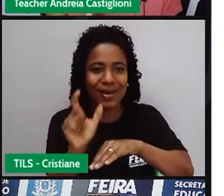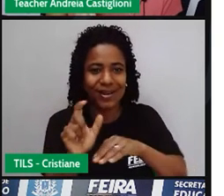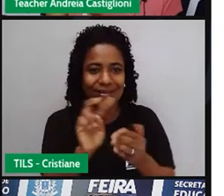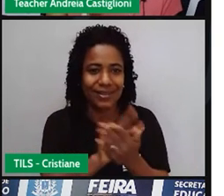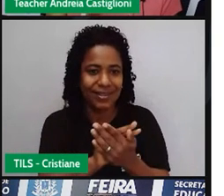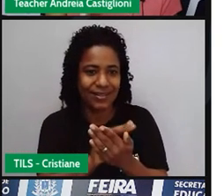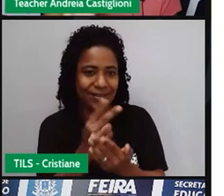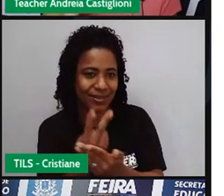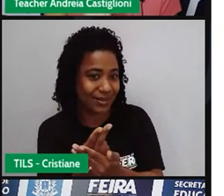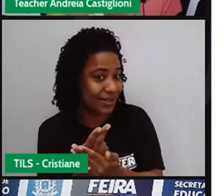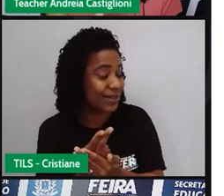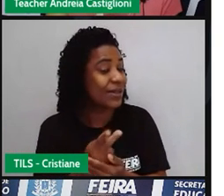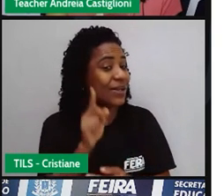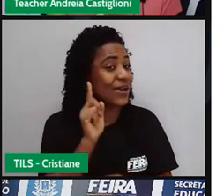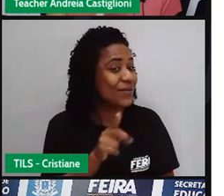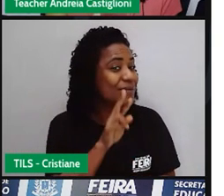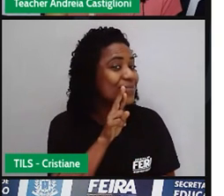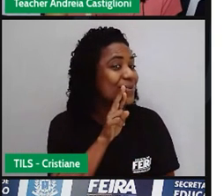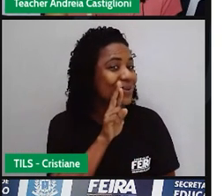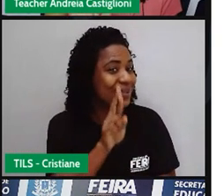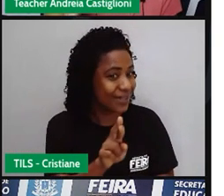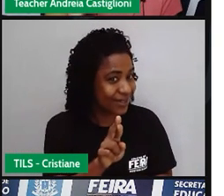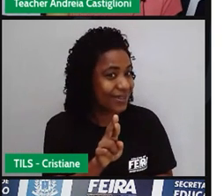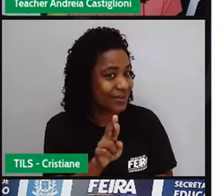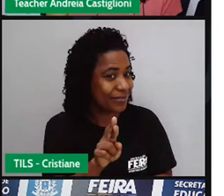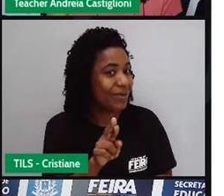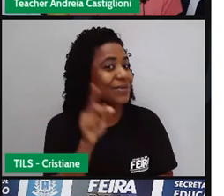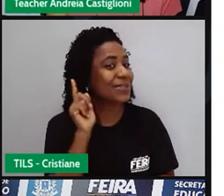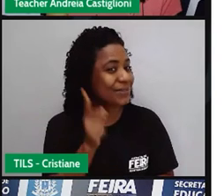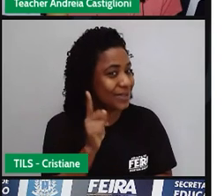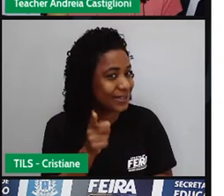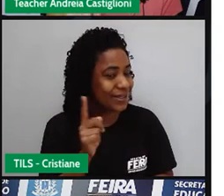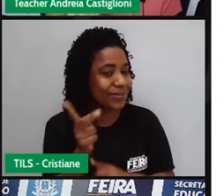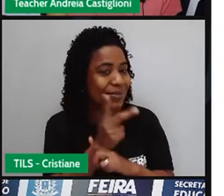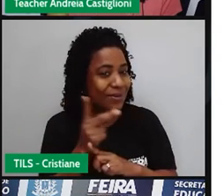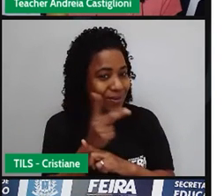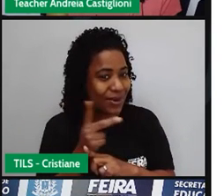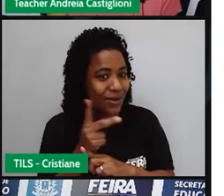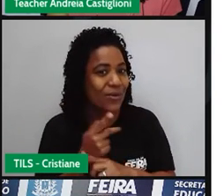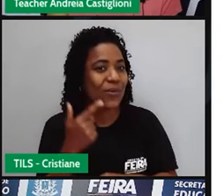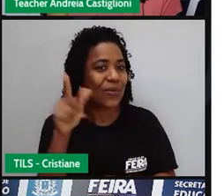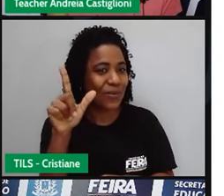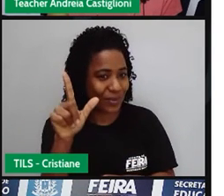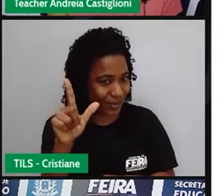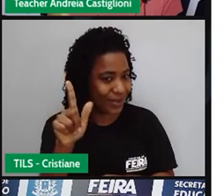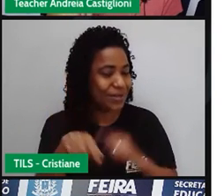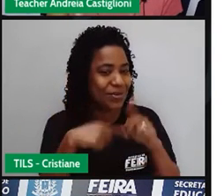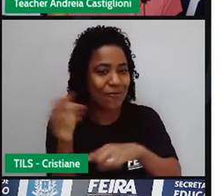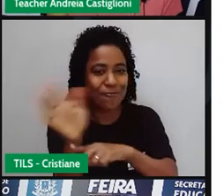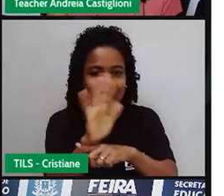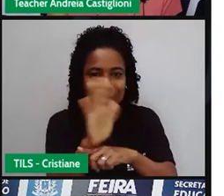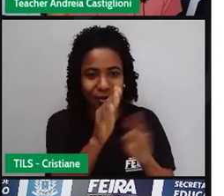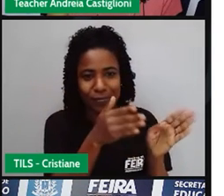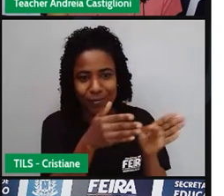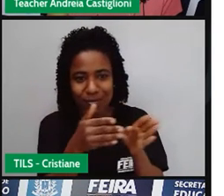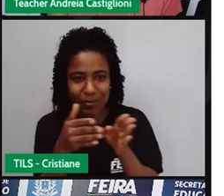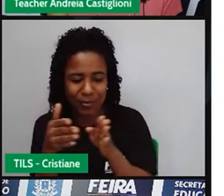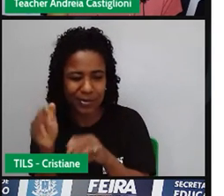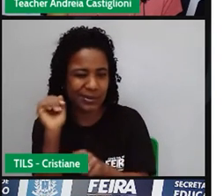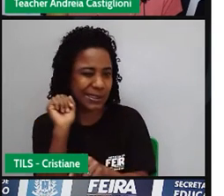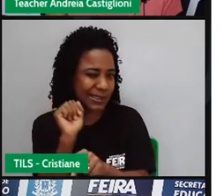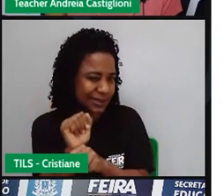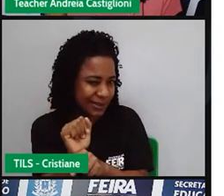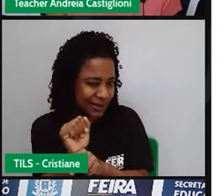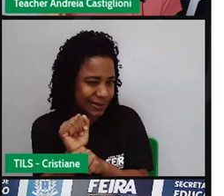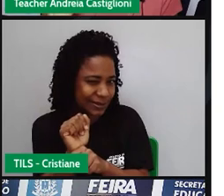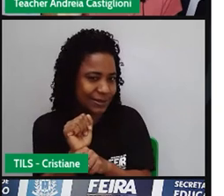resposta Mas vocês vão tentar primeiro fazer Tá bom então pausa e o vídeo e tentem responder Depois vocês vão ver